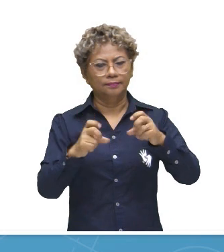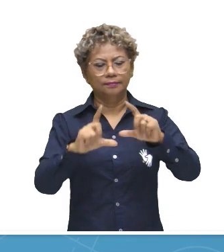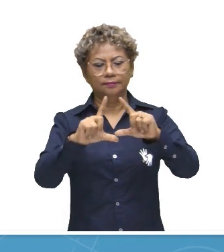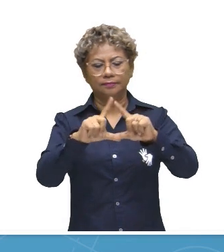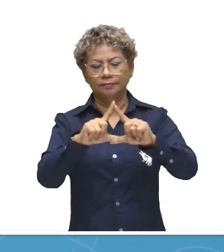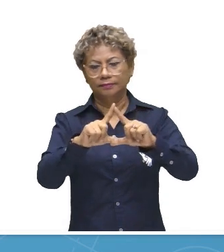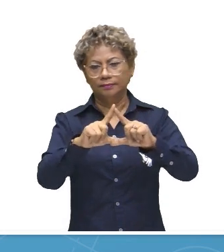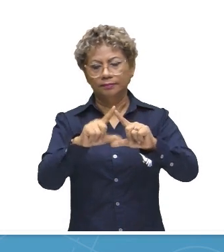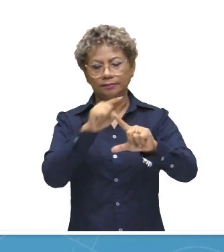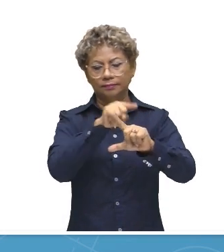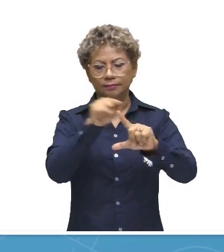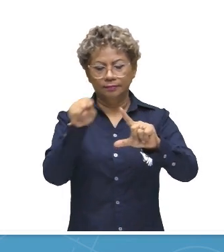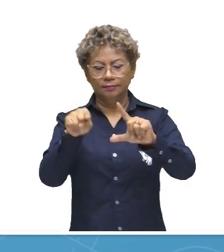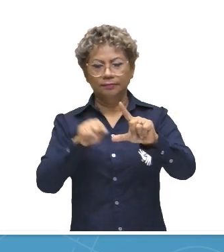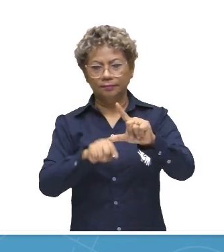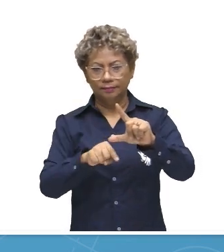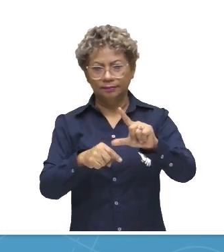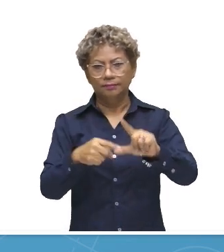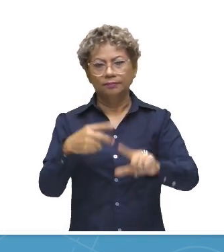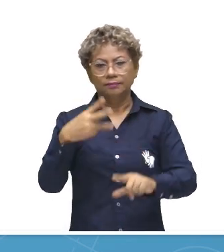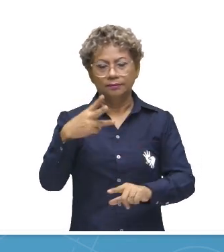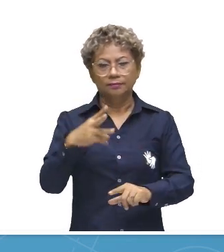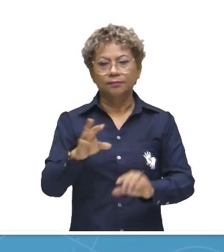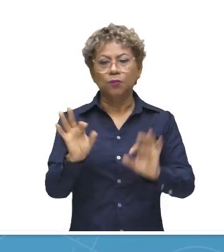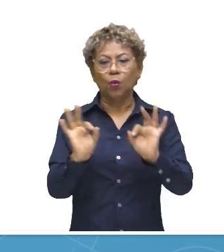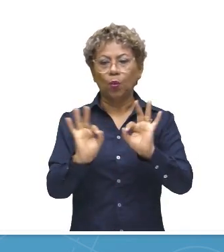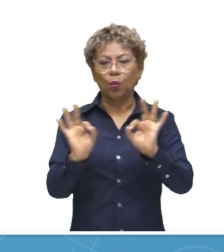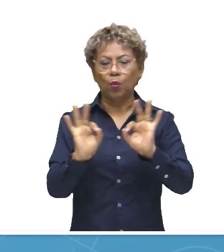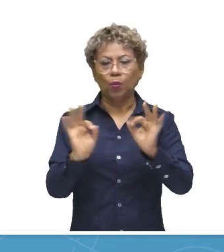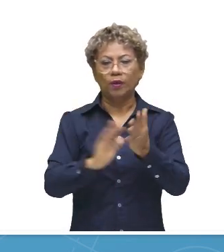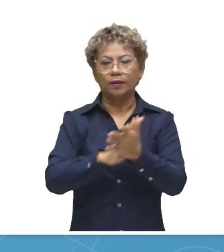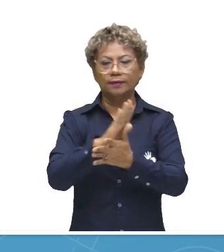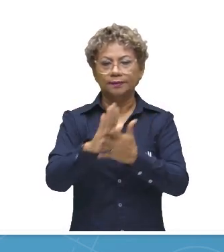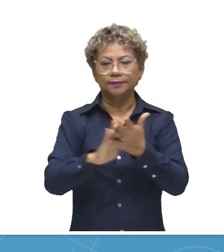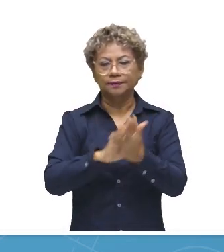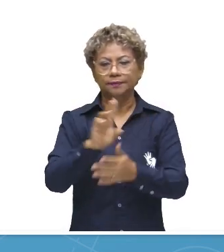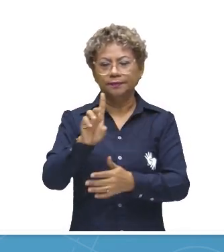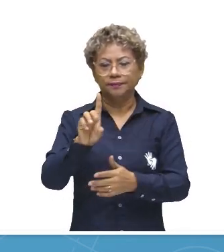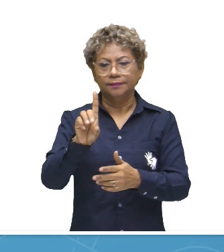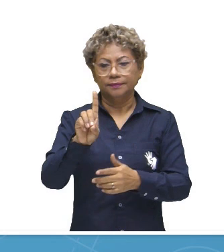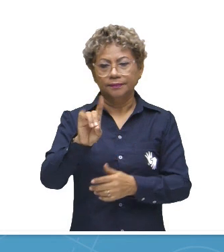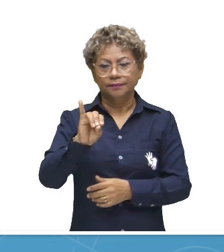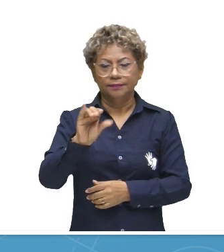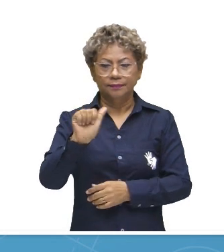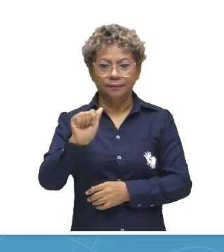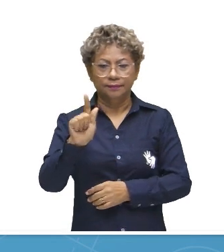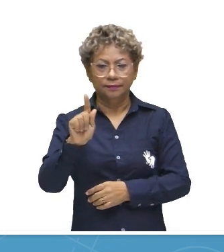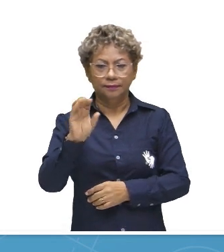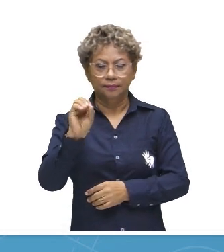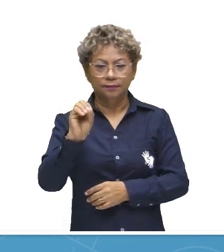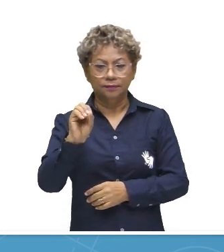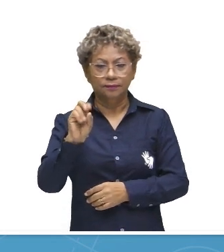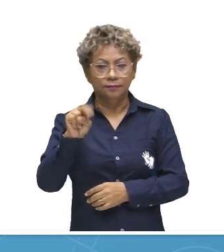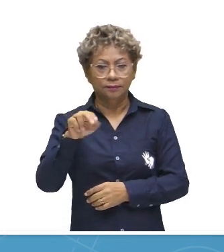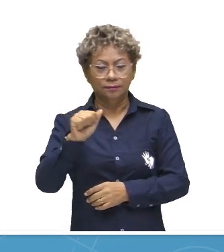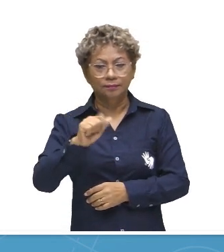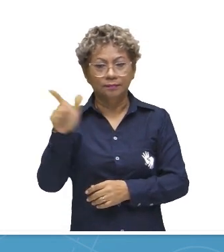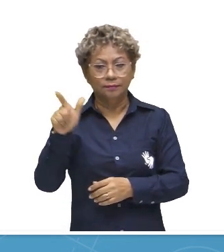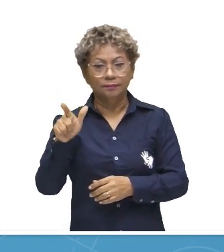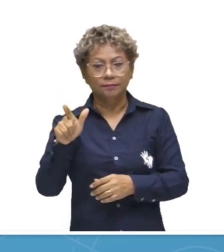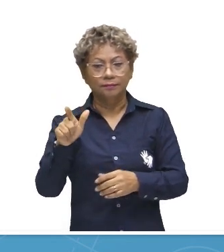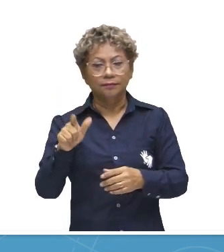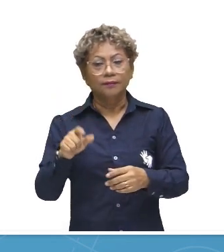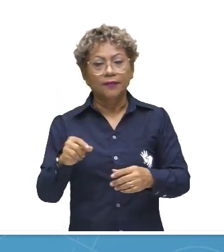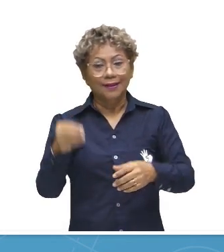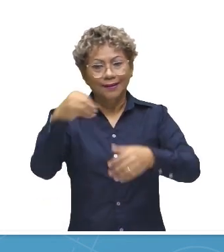possui três lados e nenhuma diagonal. Consequentemente, cada ângulo, né, interno, no caso desses polígonos aqui que